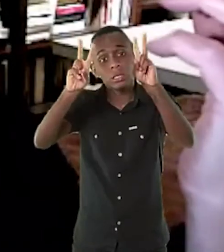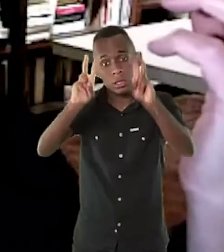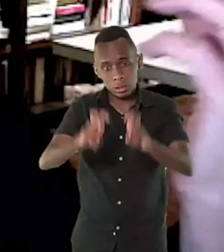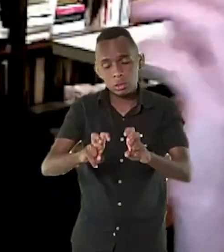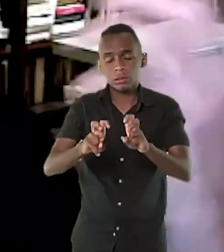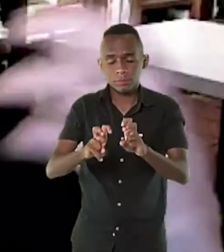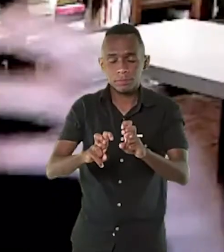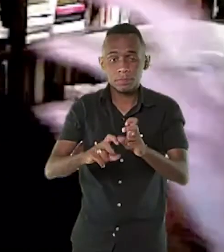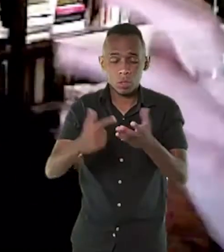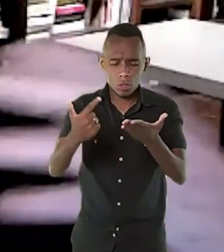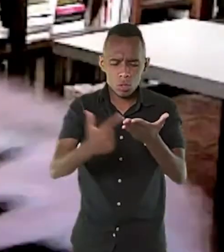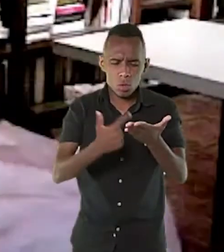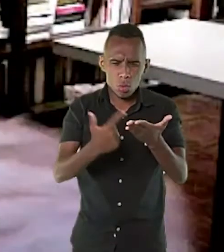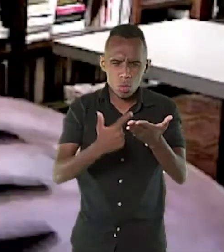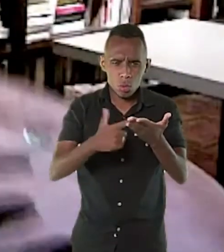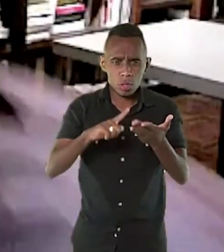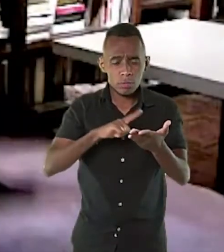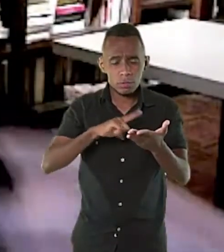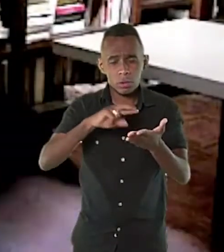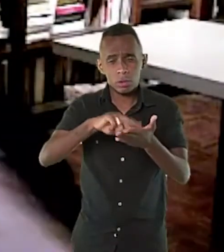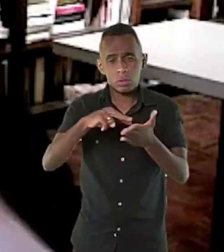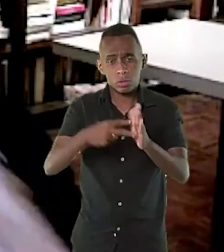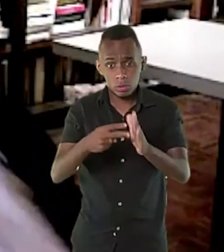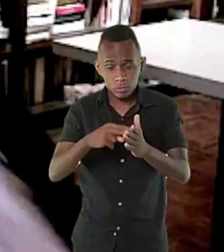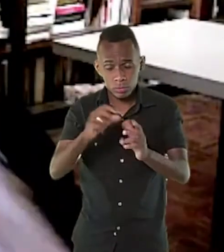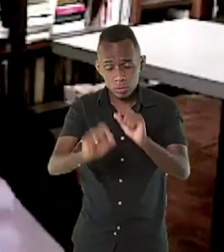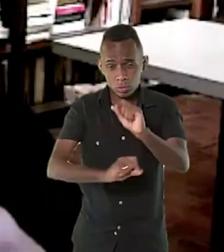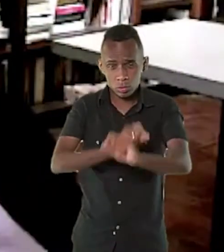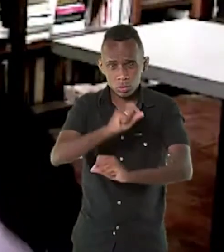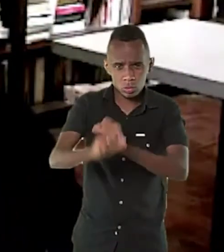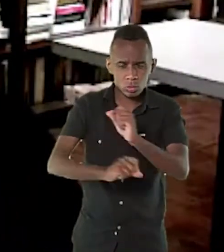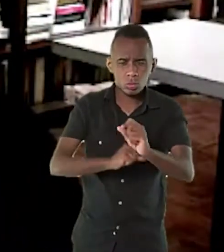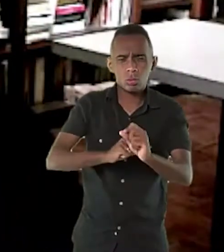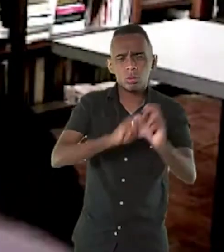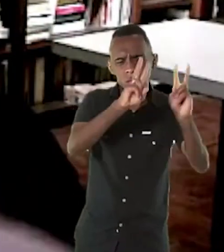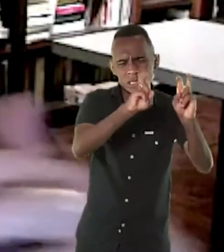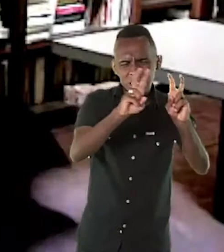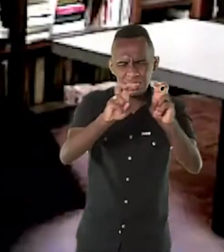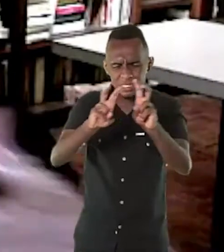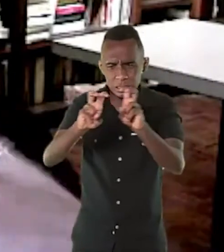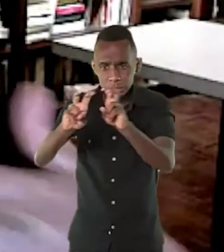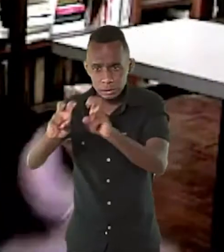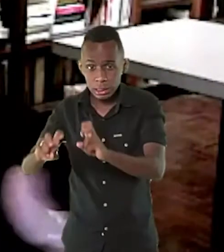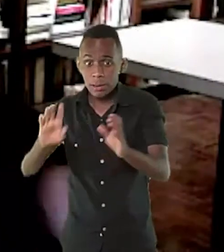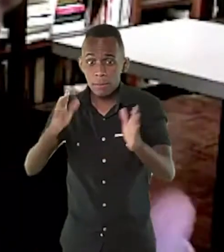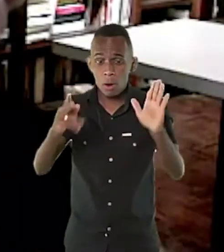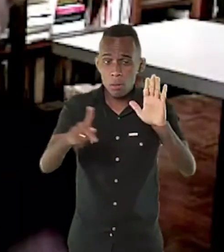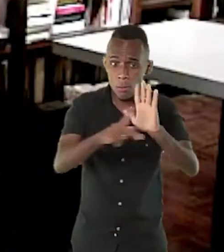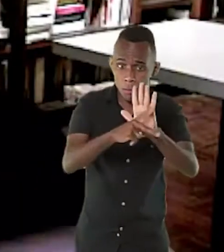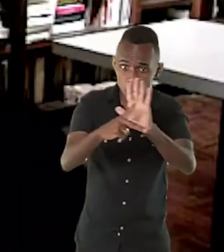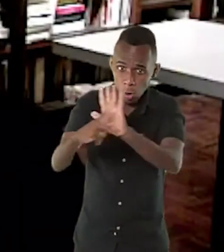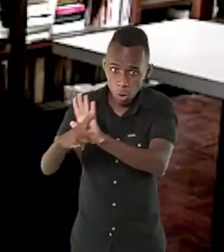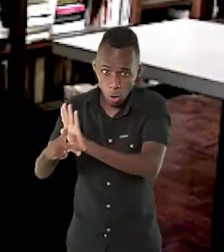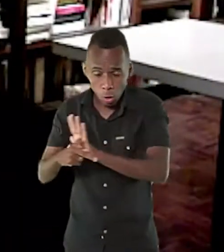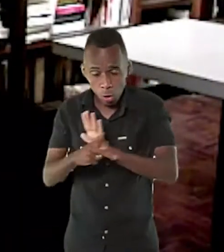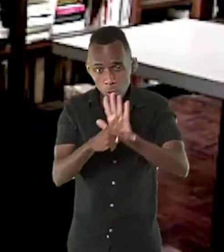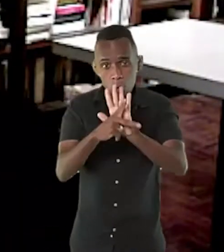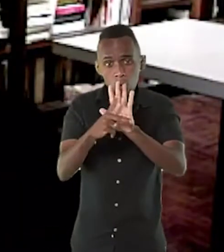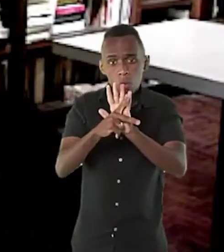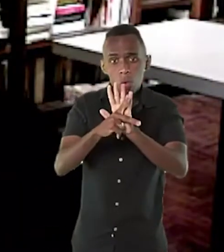livro reúne 6 ensaios com temas muito específicos, mas que de alguma forma